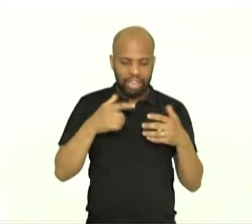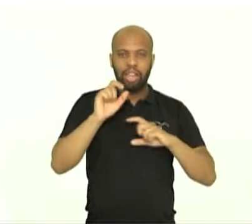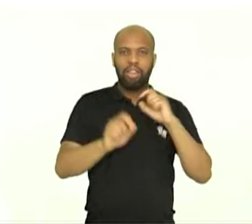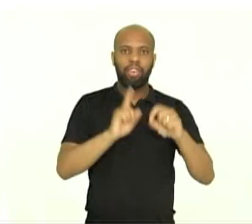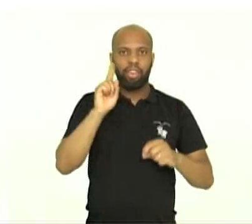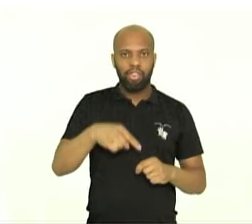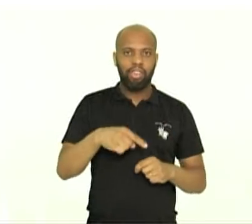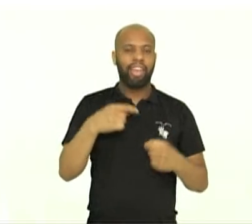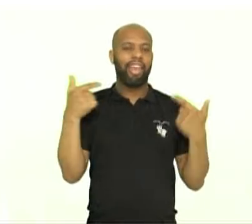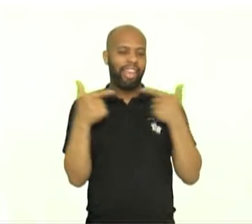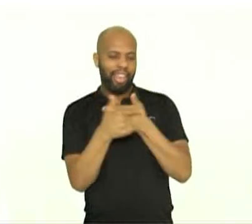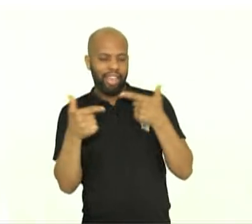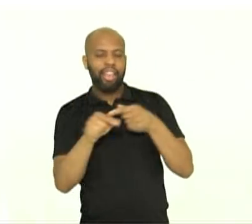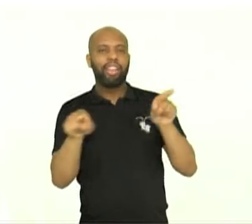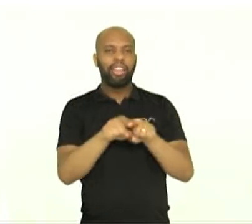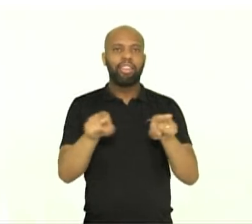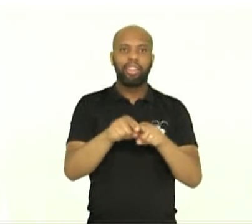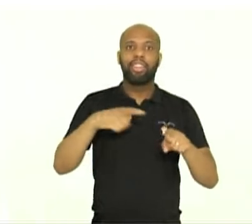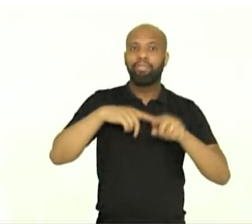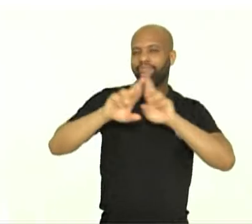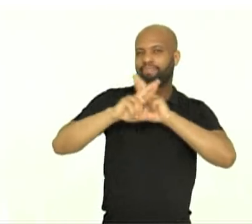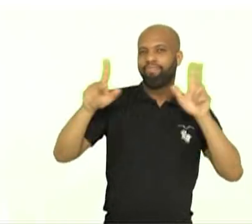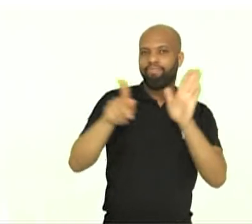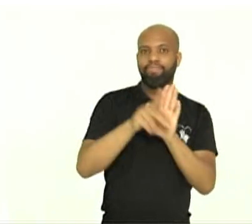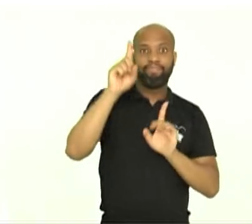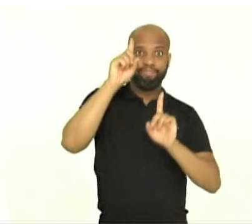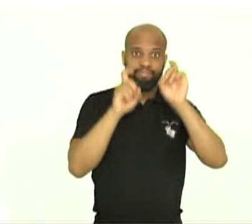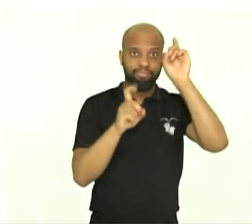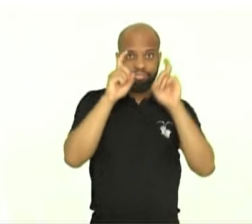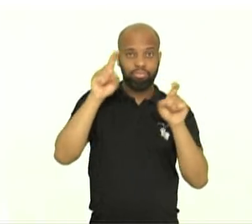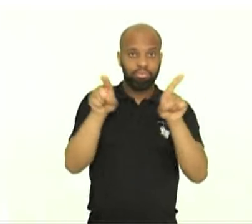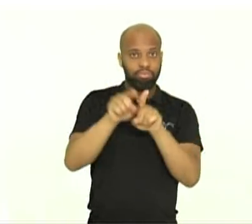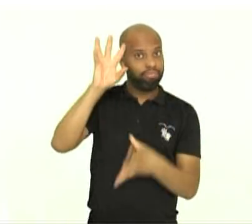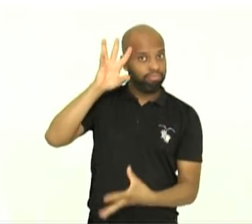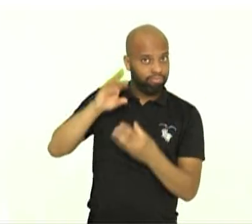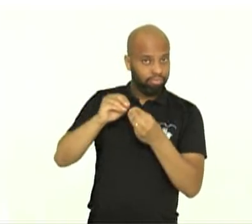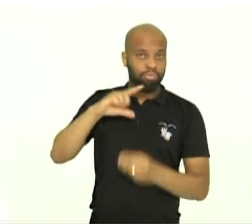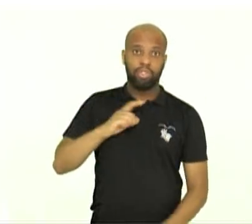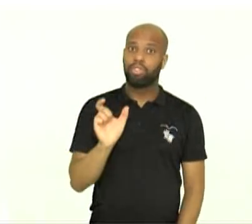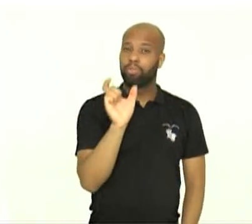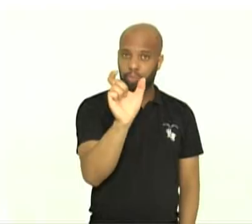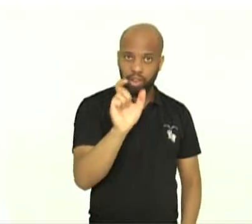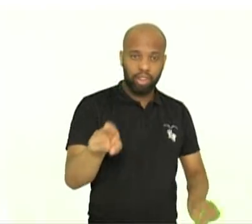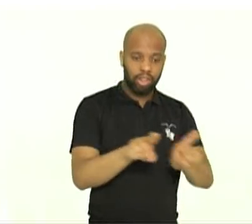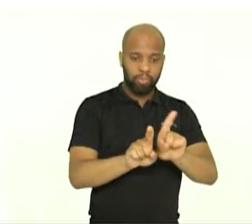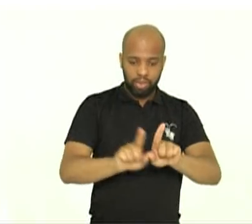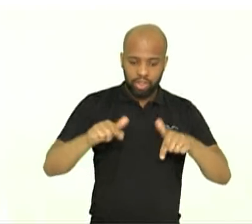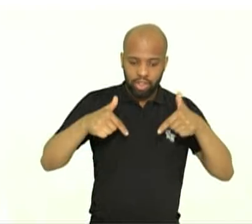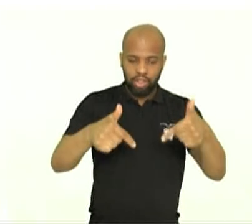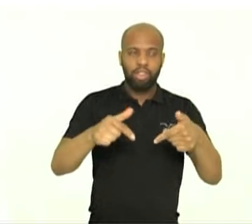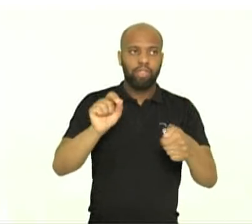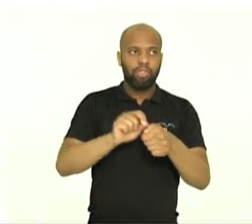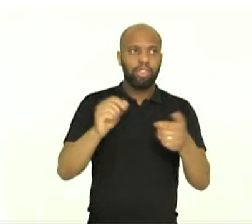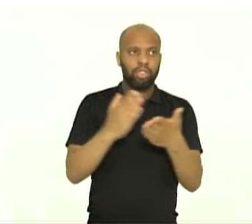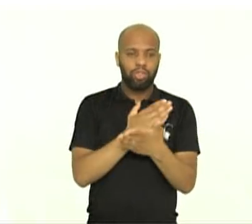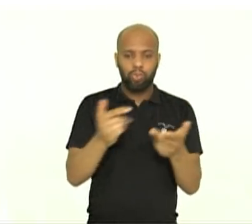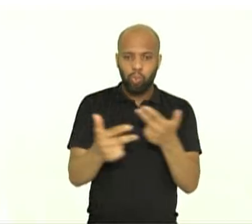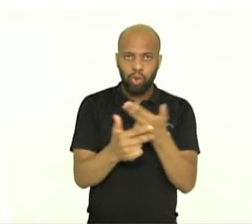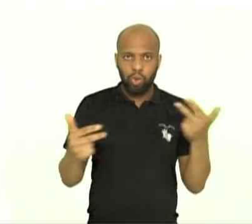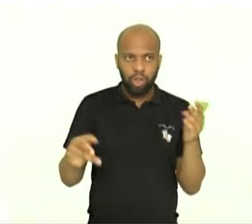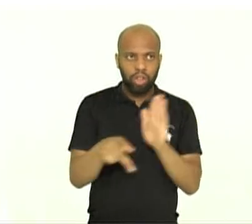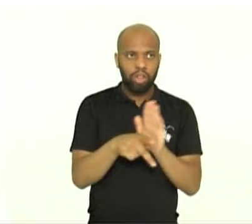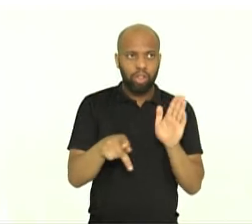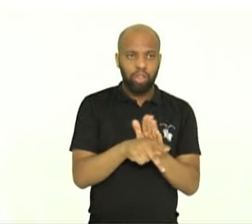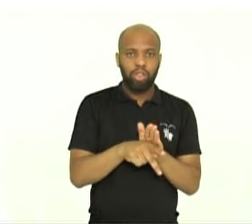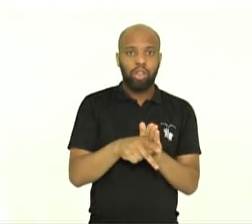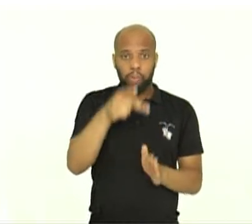charges também, é essa disparidade entre a expressão e a compreensão, ou seja, uma palavra ou ação põe uma questão em jogo e a plateia